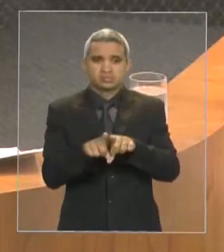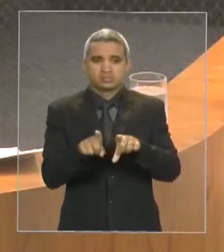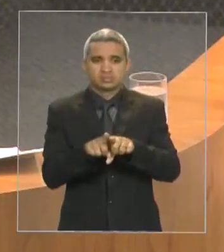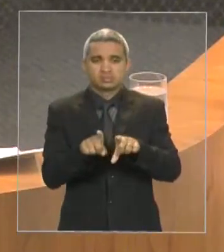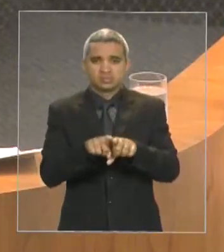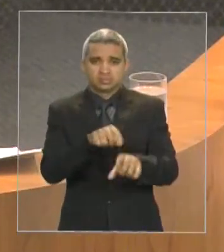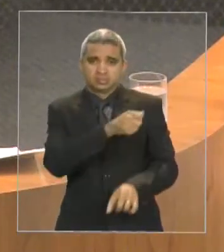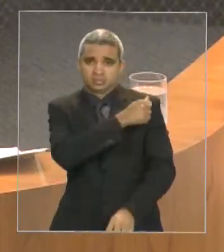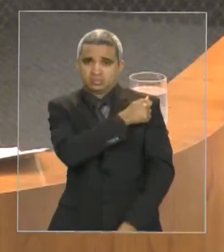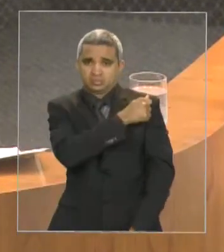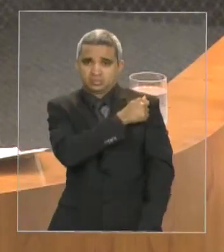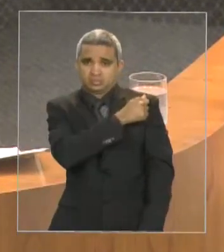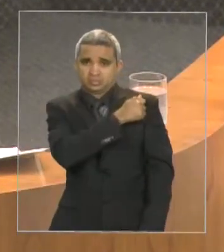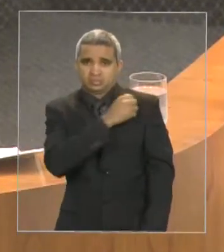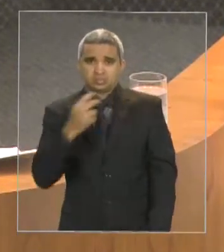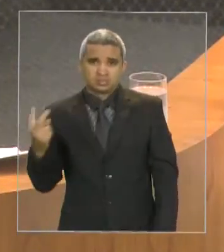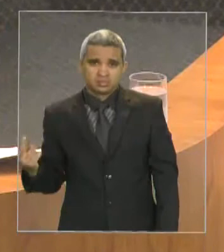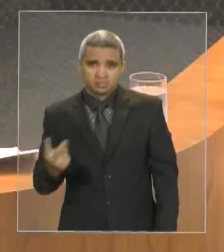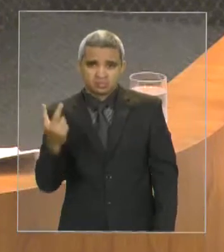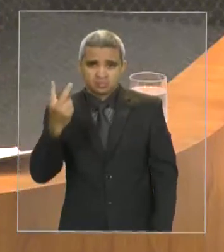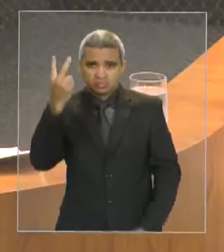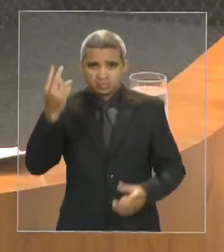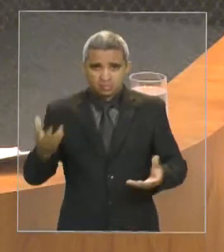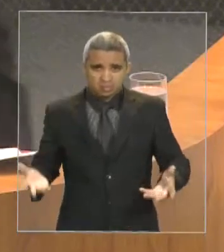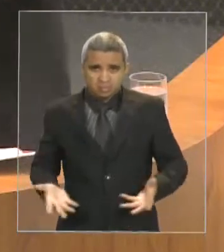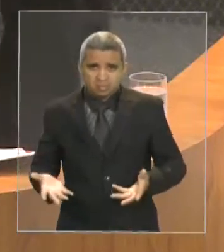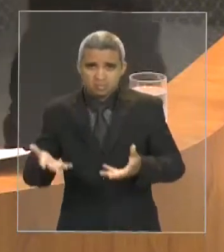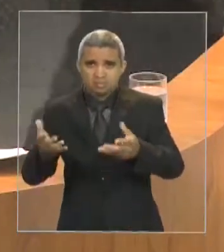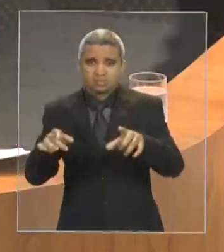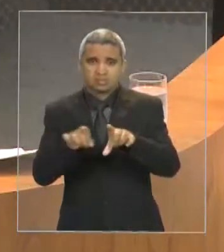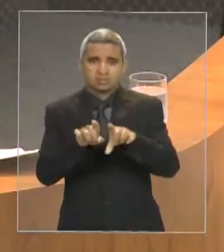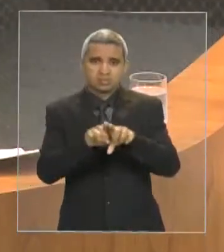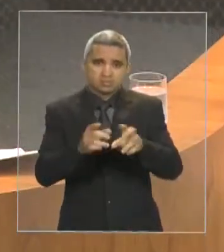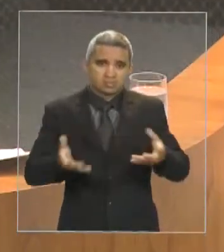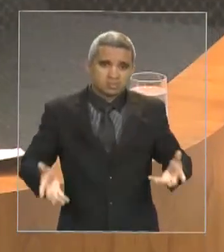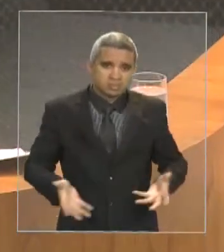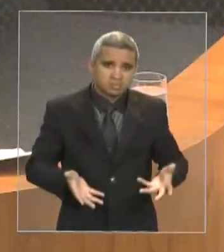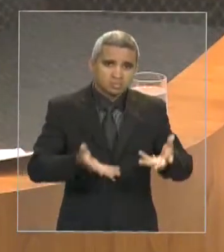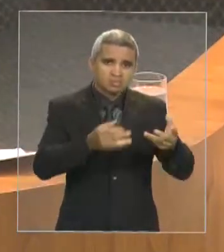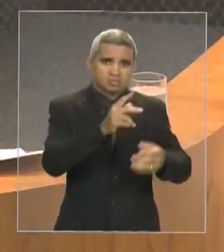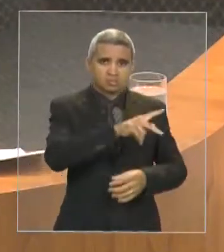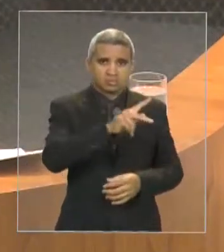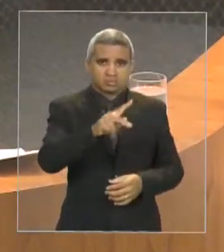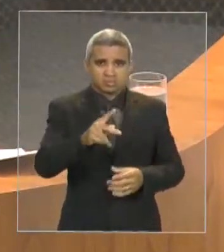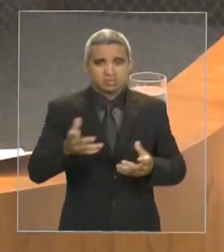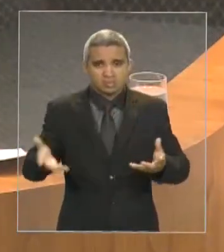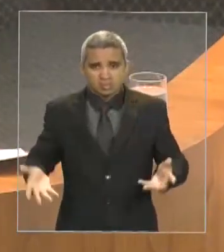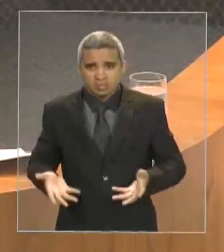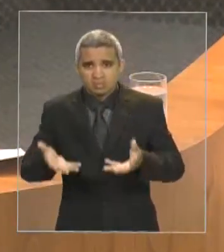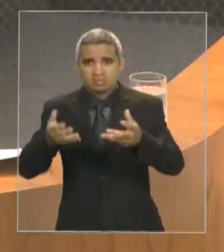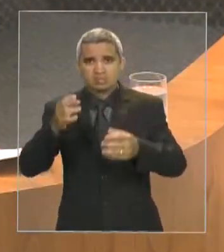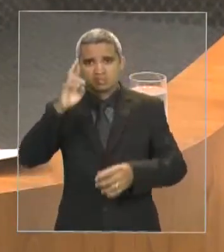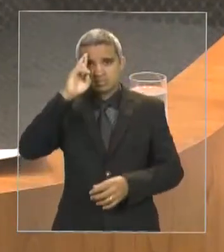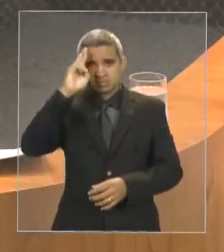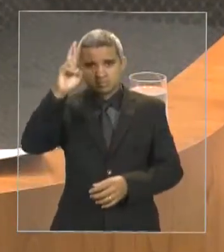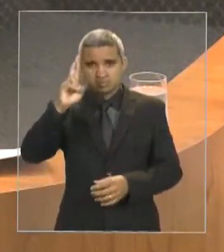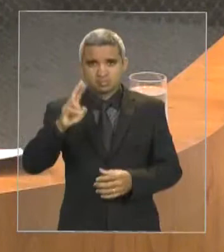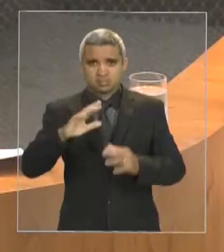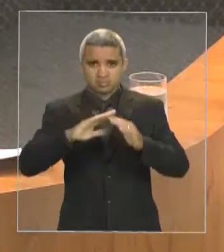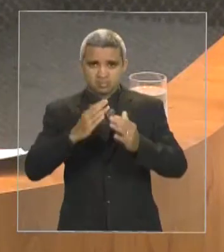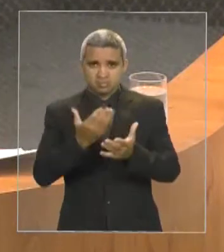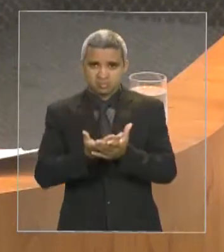é valorização dos professores, do gestor e de todos os colaboradores. Sobre a política de implantação de escola em tempo